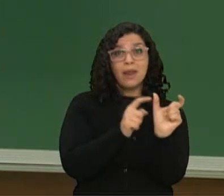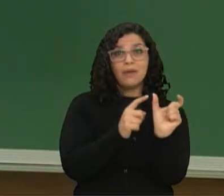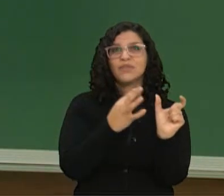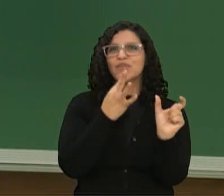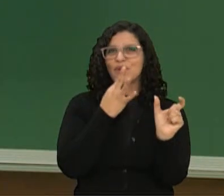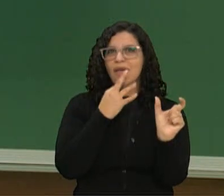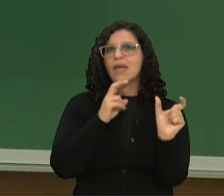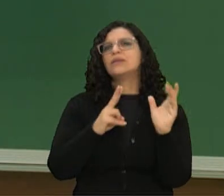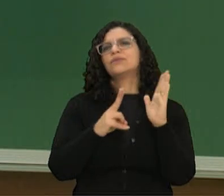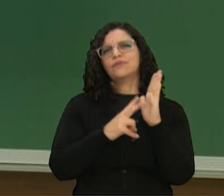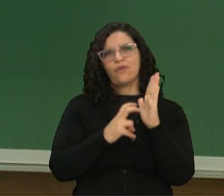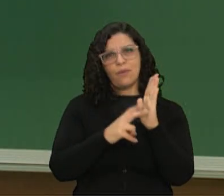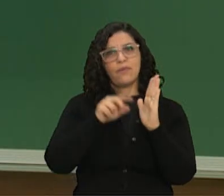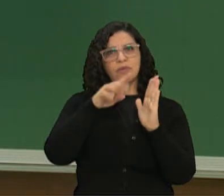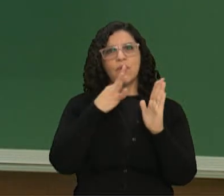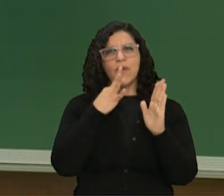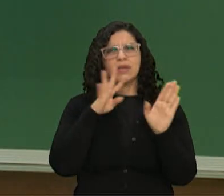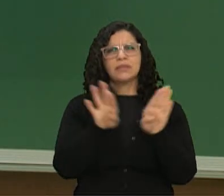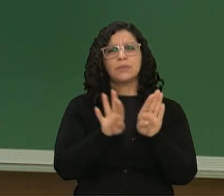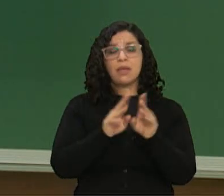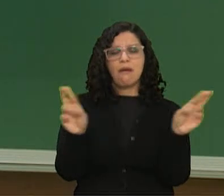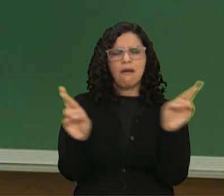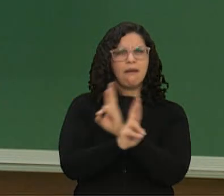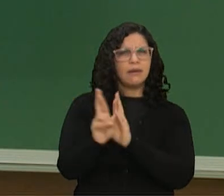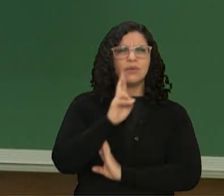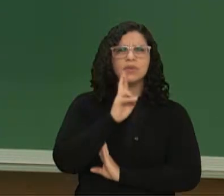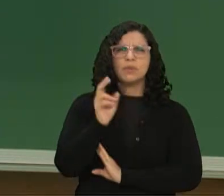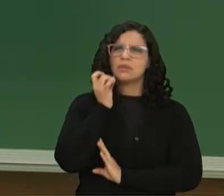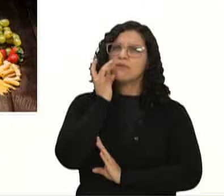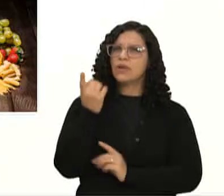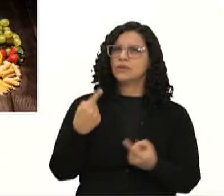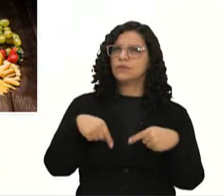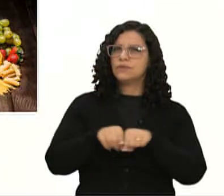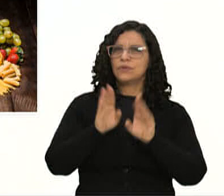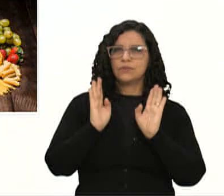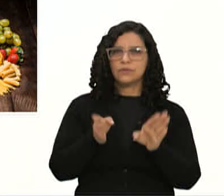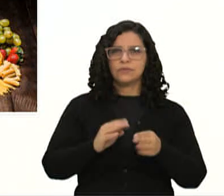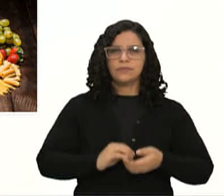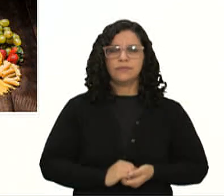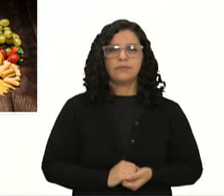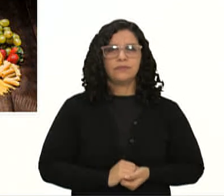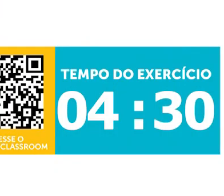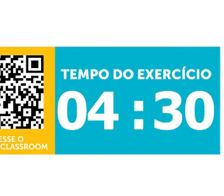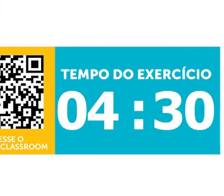o vocabulário que você já conhece e vai ver que vai ficar fácil responder. Já já voltamos então.